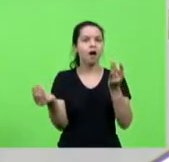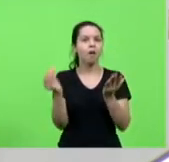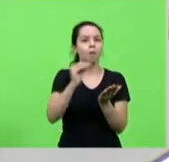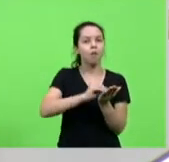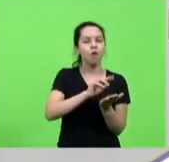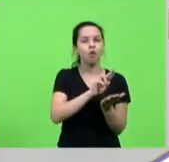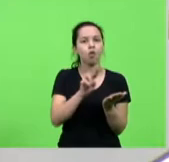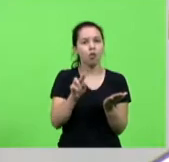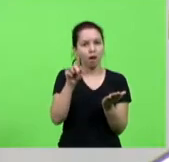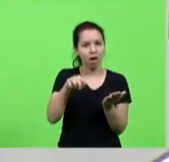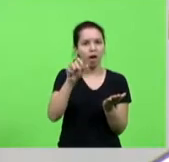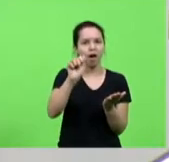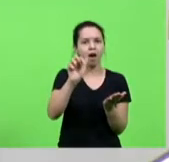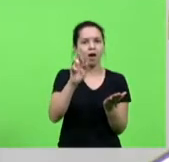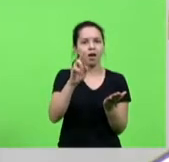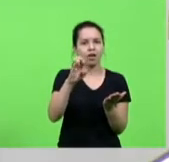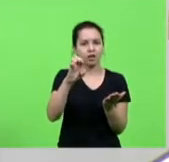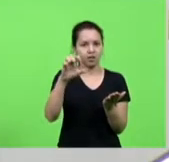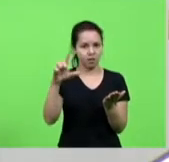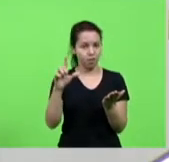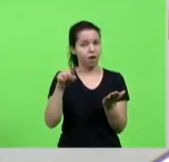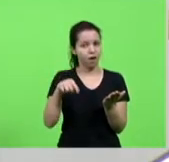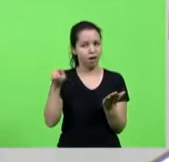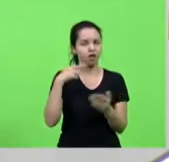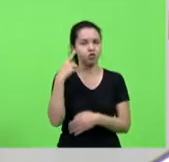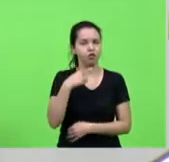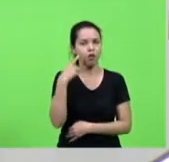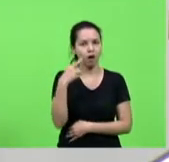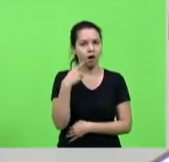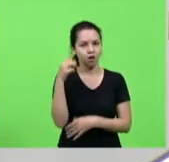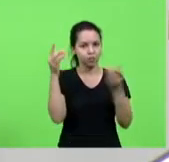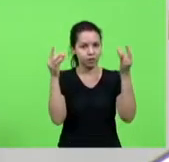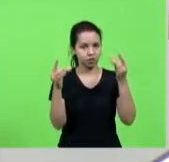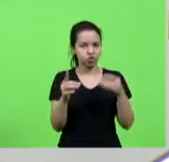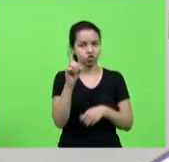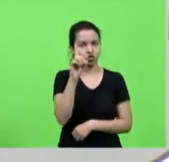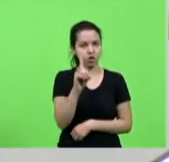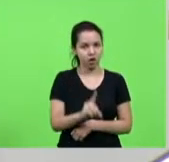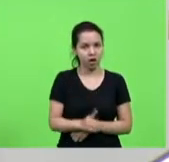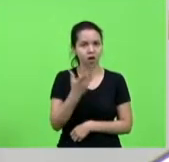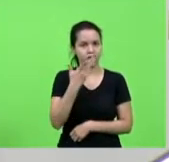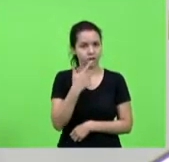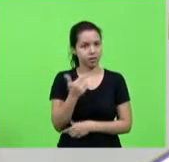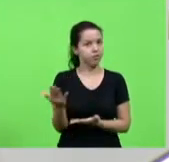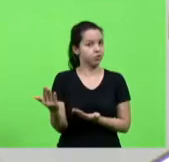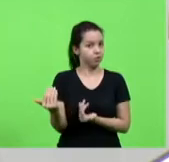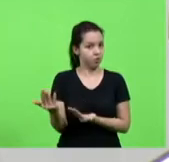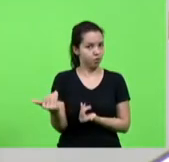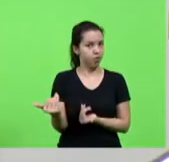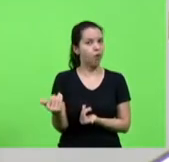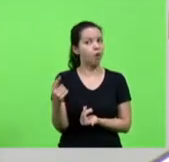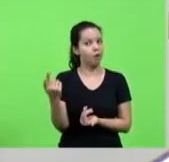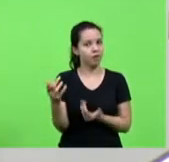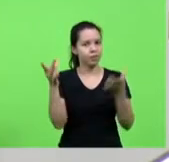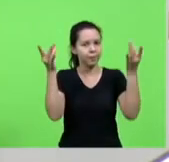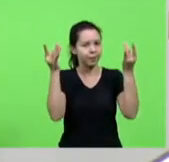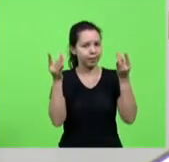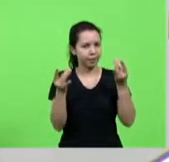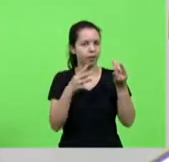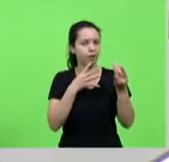Castro Alves. Ele é advogado, especialista em direitos da criança e do adolescente. Olha só, especialista em criança e